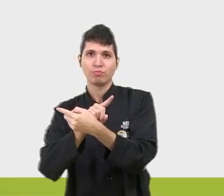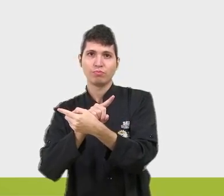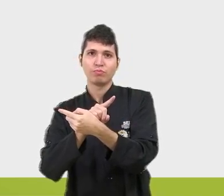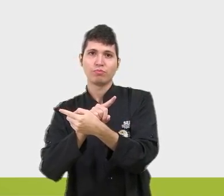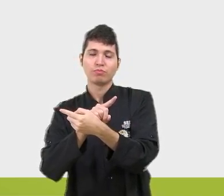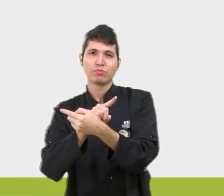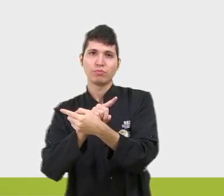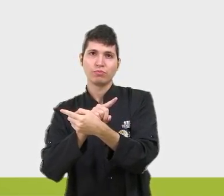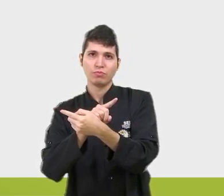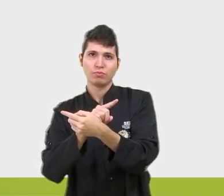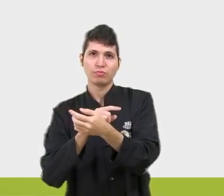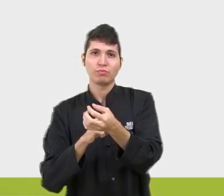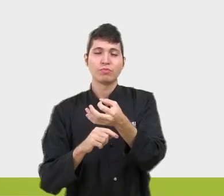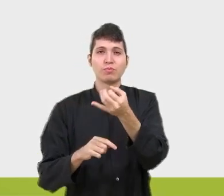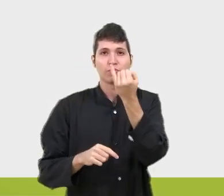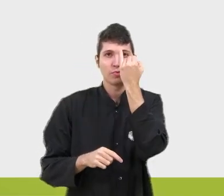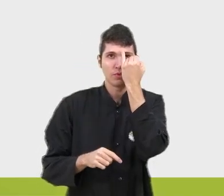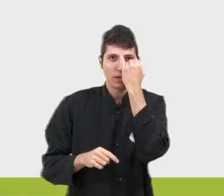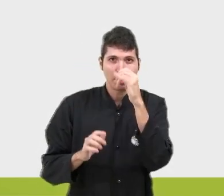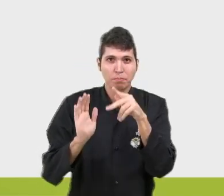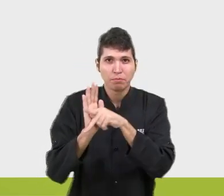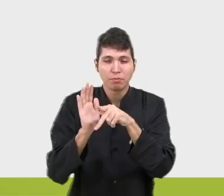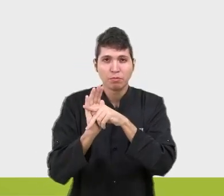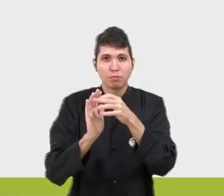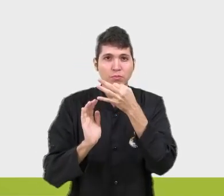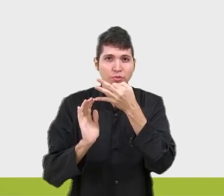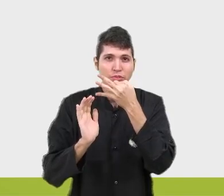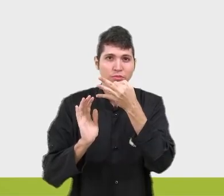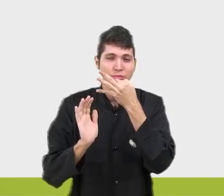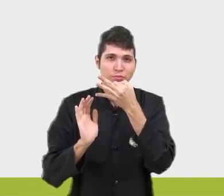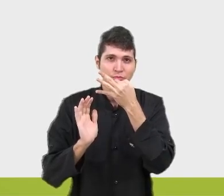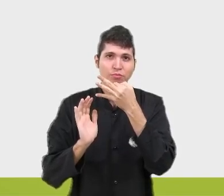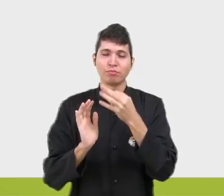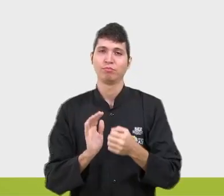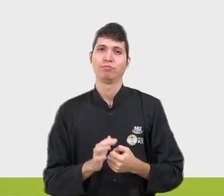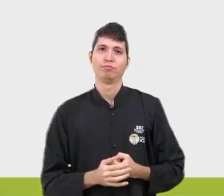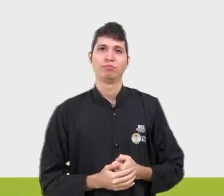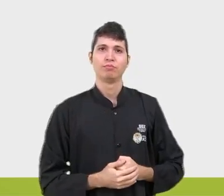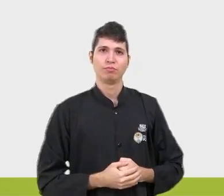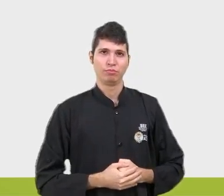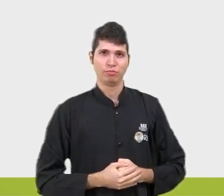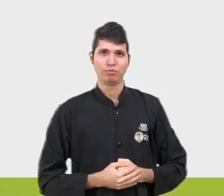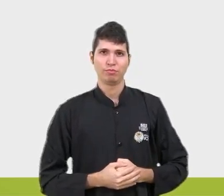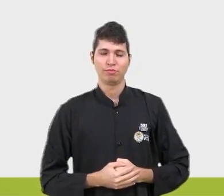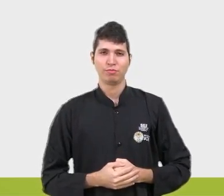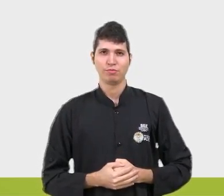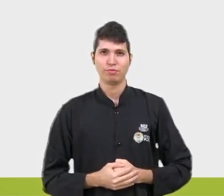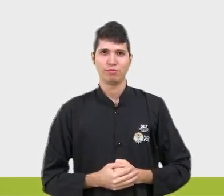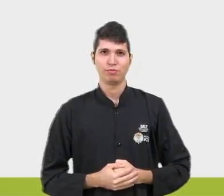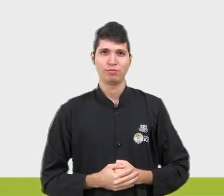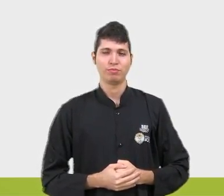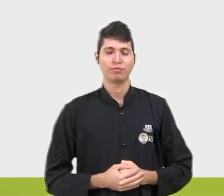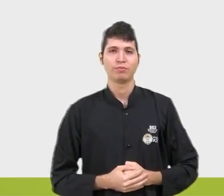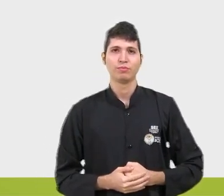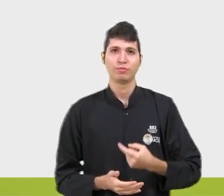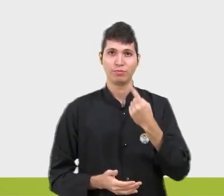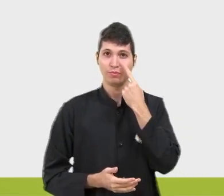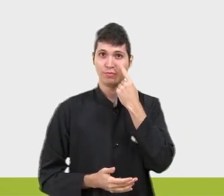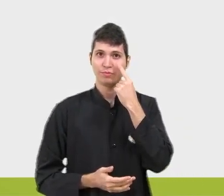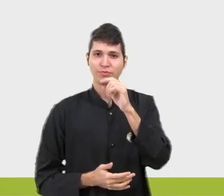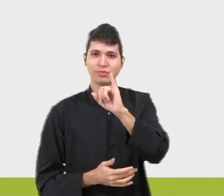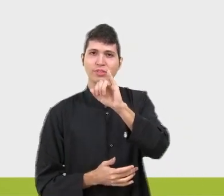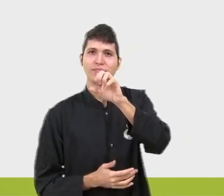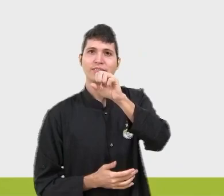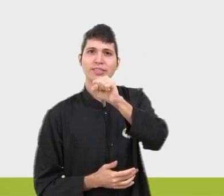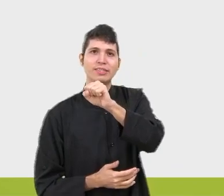atual realidade brasileira dessa garantia. Isso, olha só, isso aqui é o quê? Um